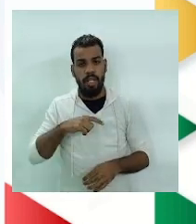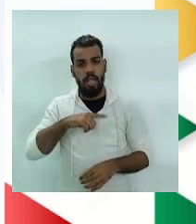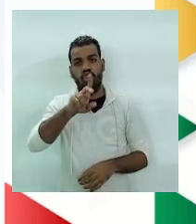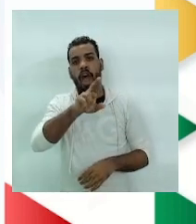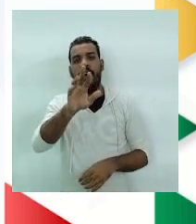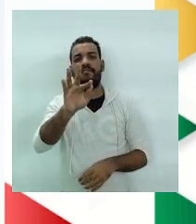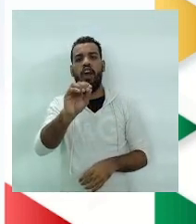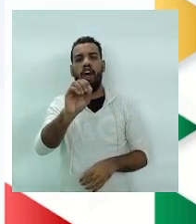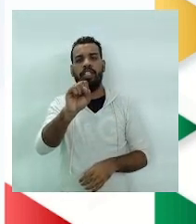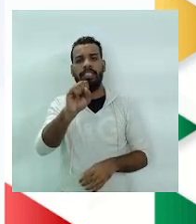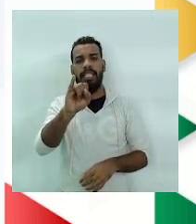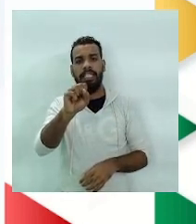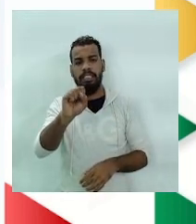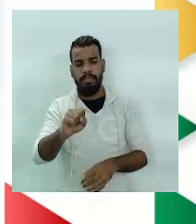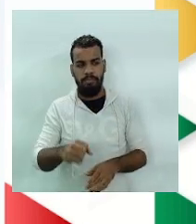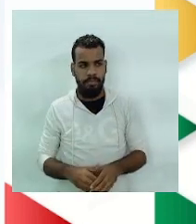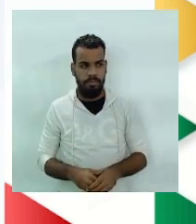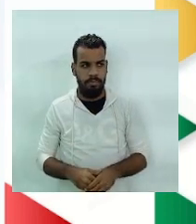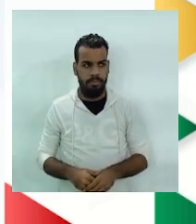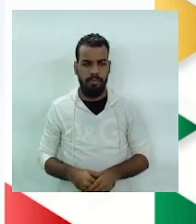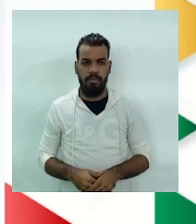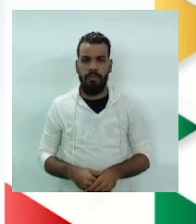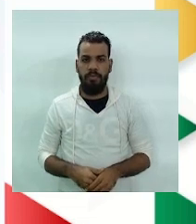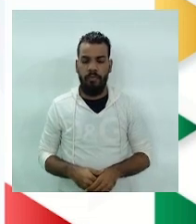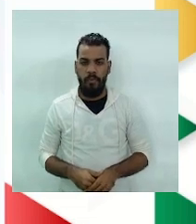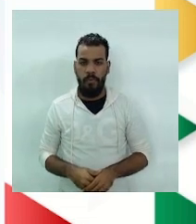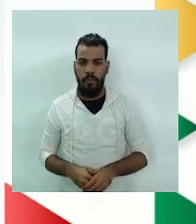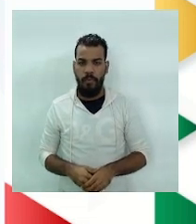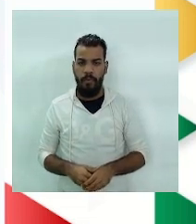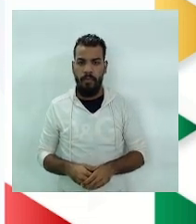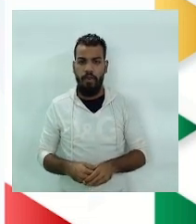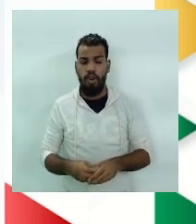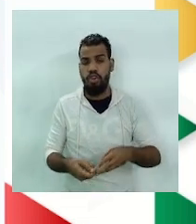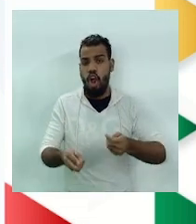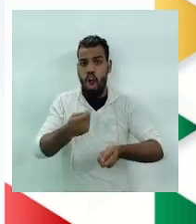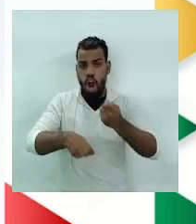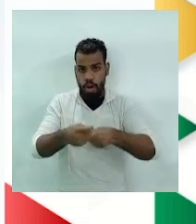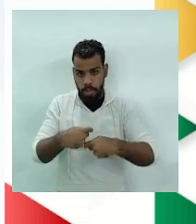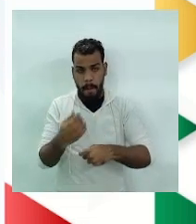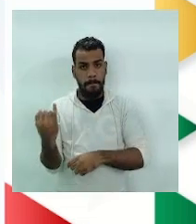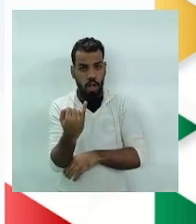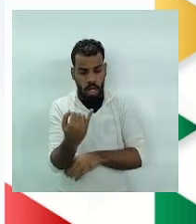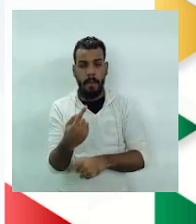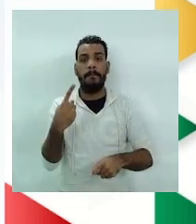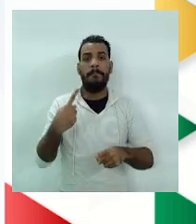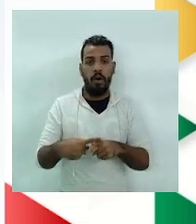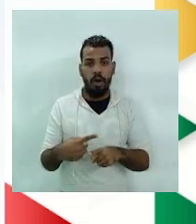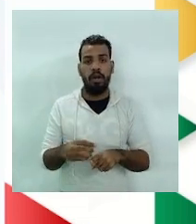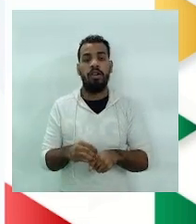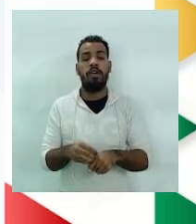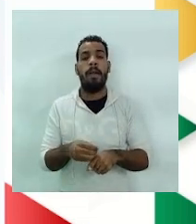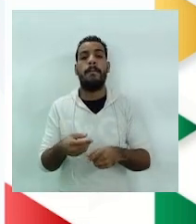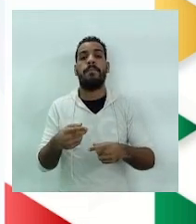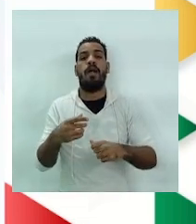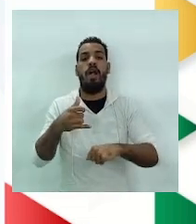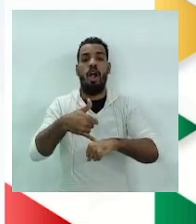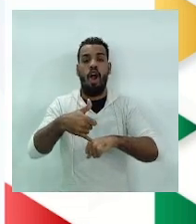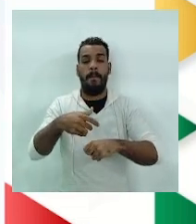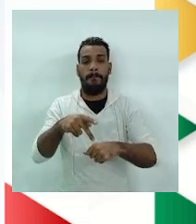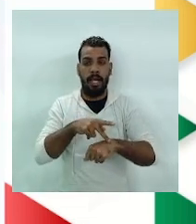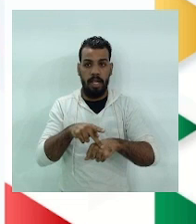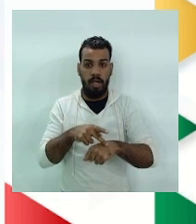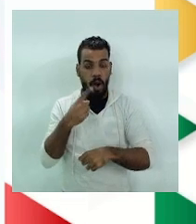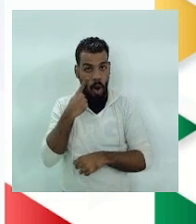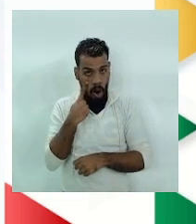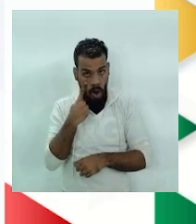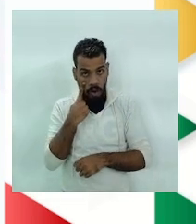fósseis. Já a importância econômica das rochas sedimentares está em reservas de petróleo. Preste atenção,